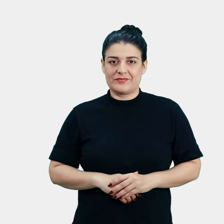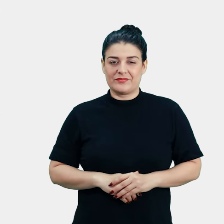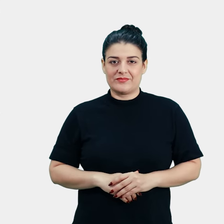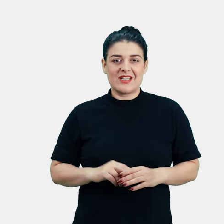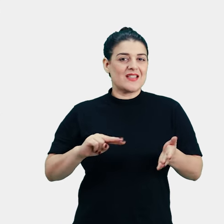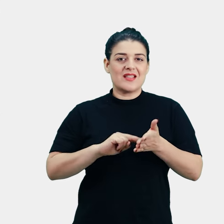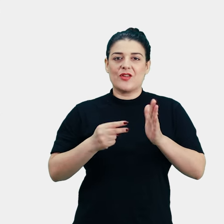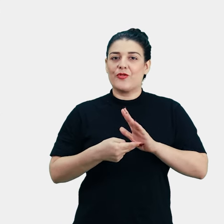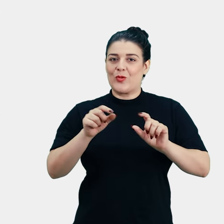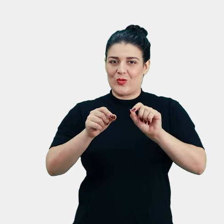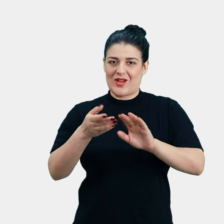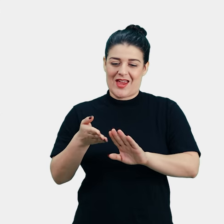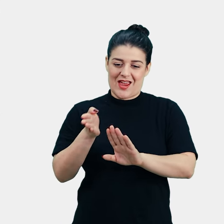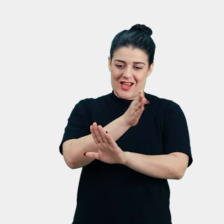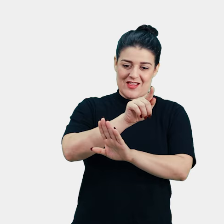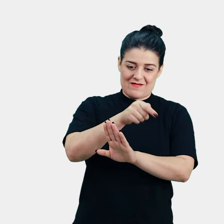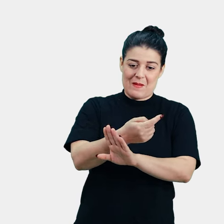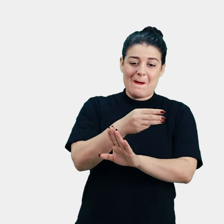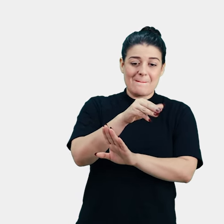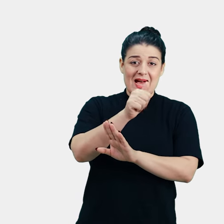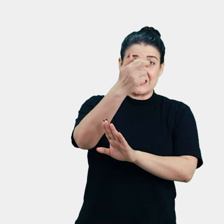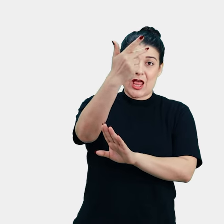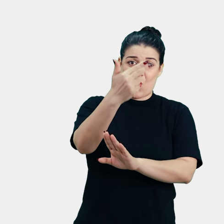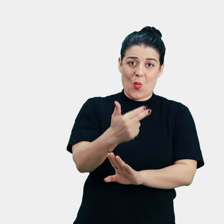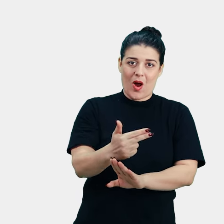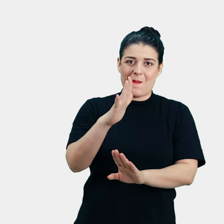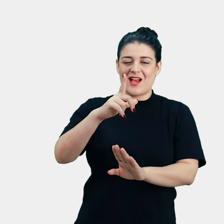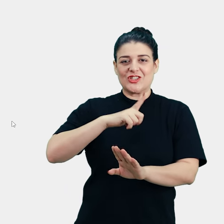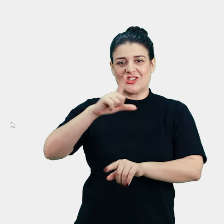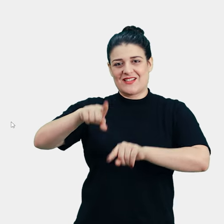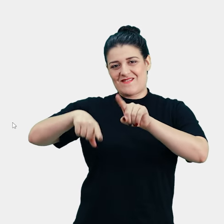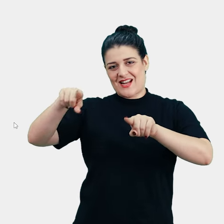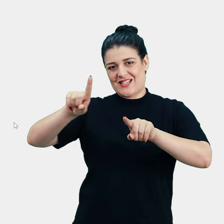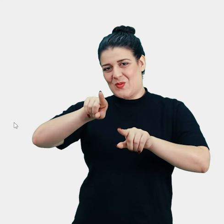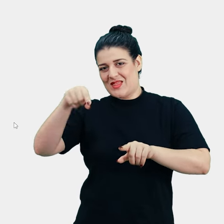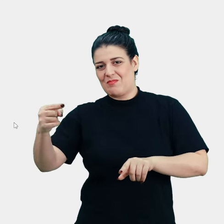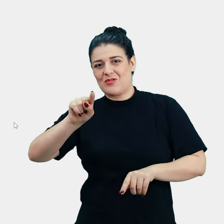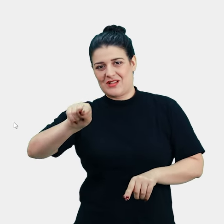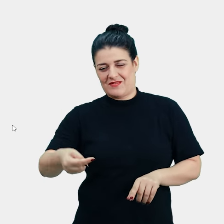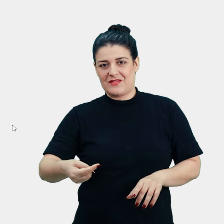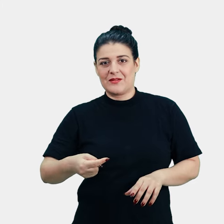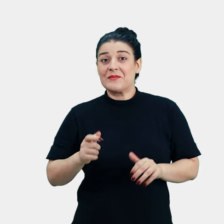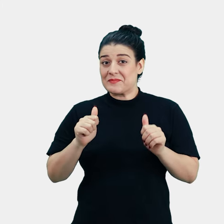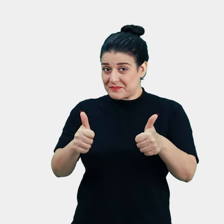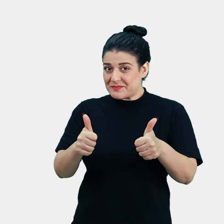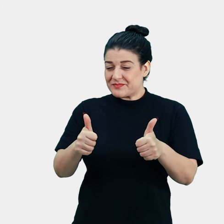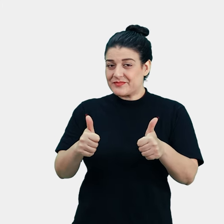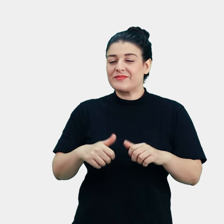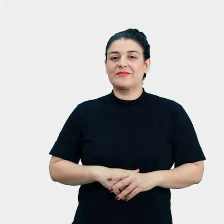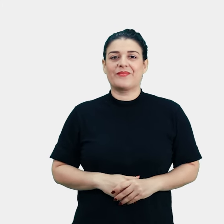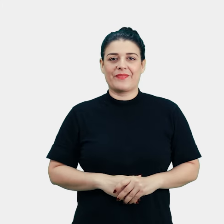que antes da vírgula tem massa 249, mas há uma variação após a vírgula, tá